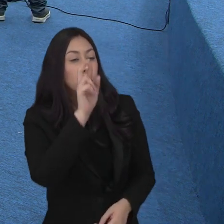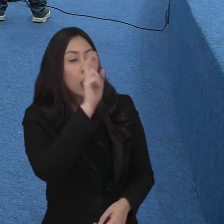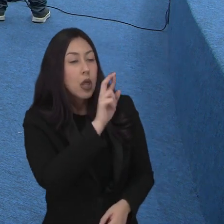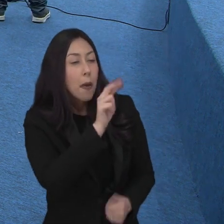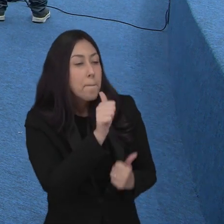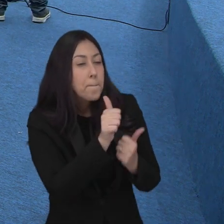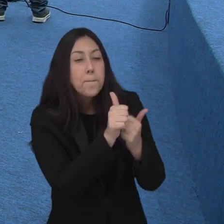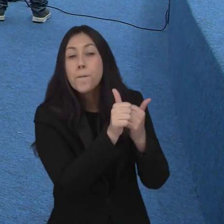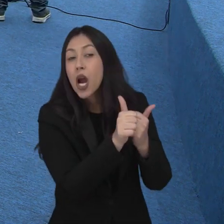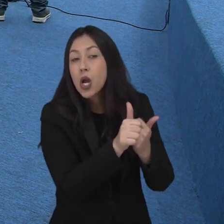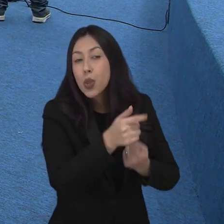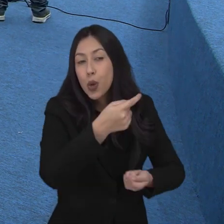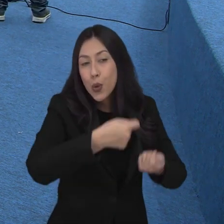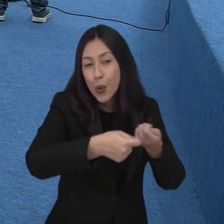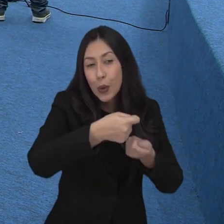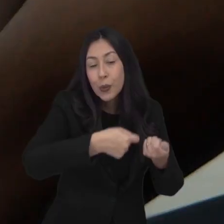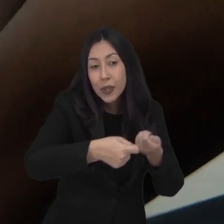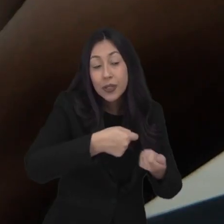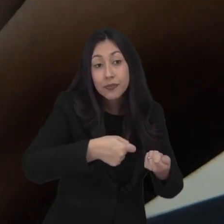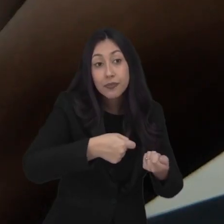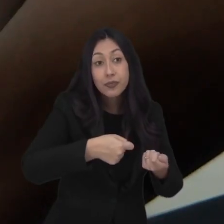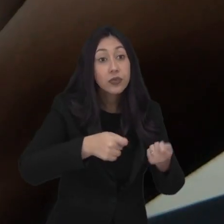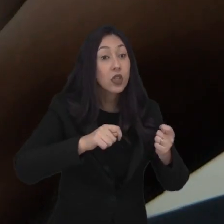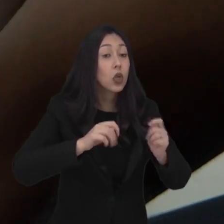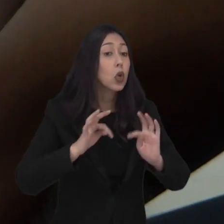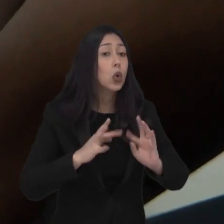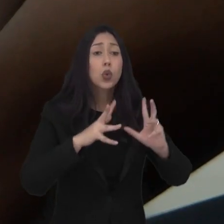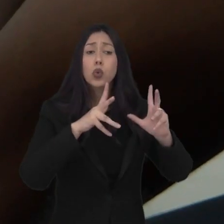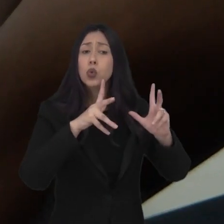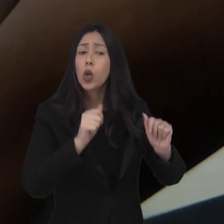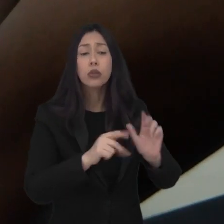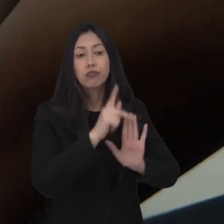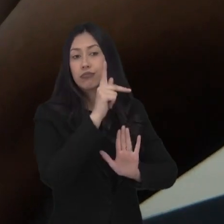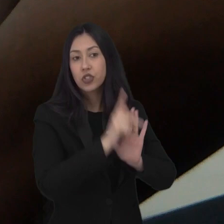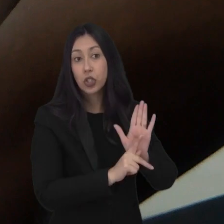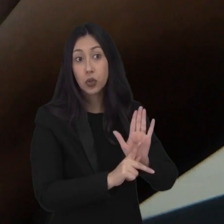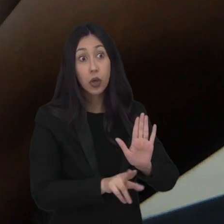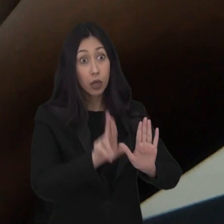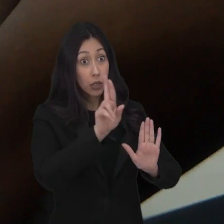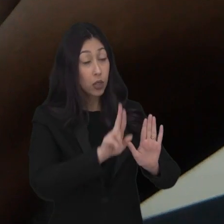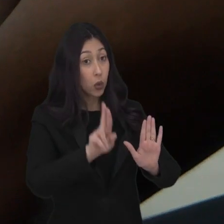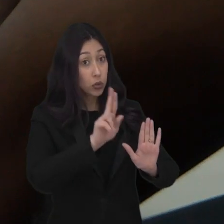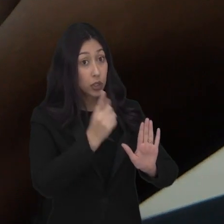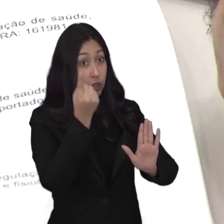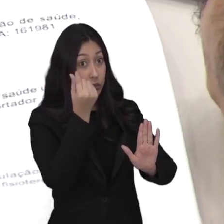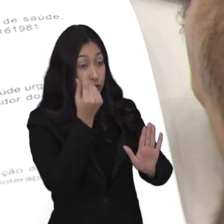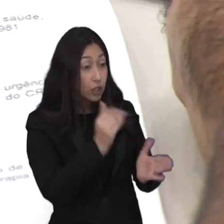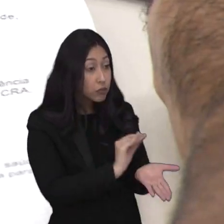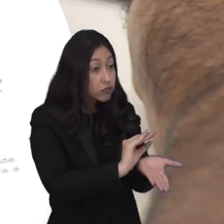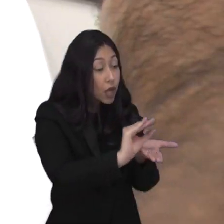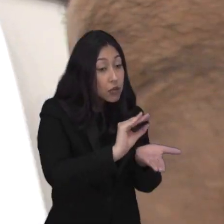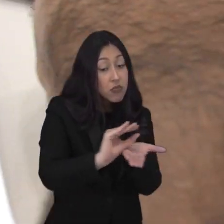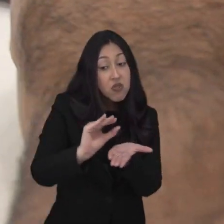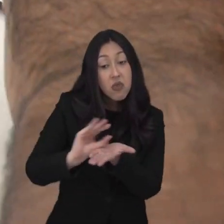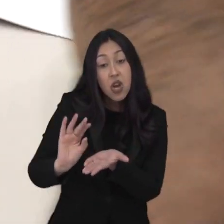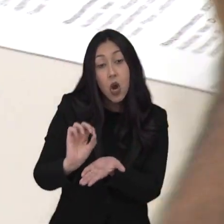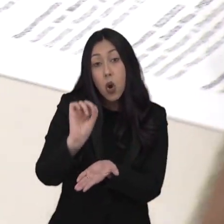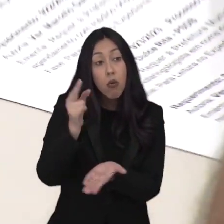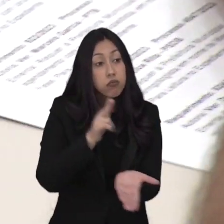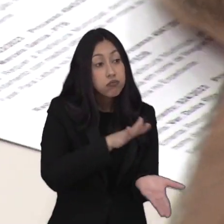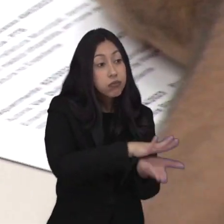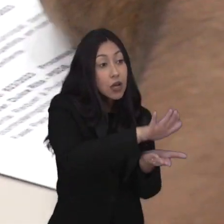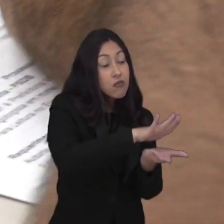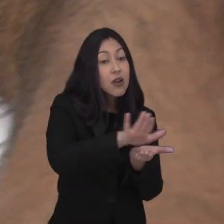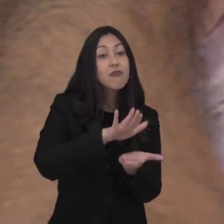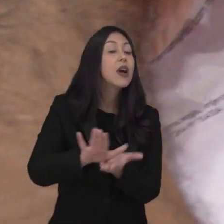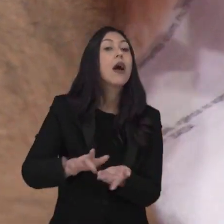a questão financeira da cidade. Todos os projetos que envolvem o uso do dinheiro público, seja para novas despesas ou